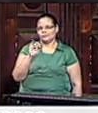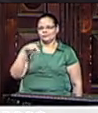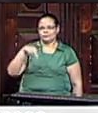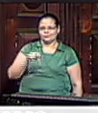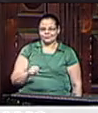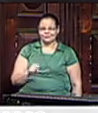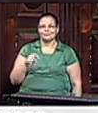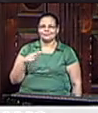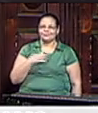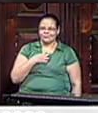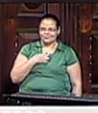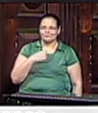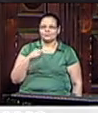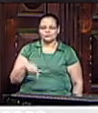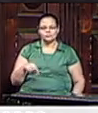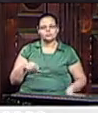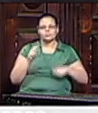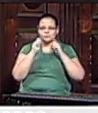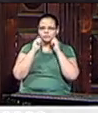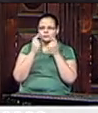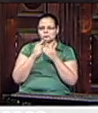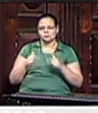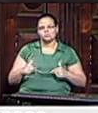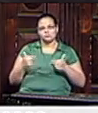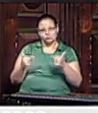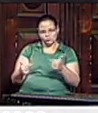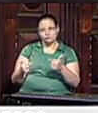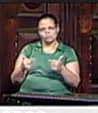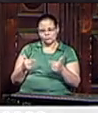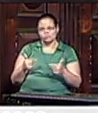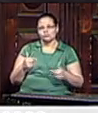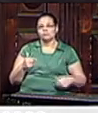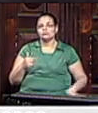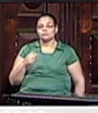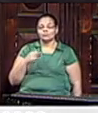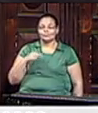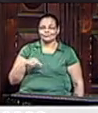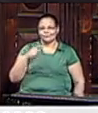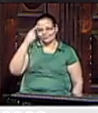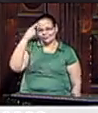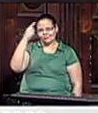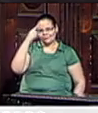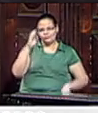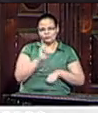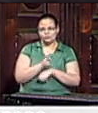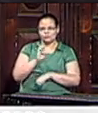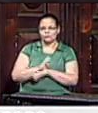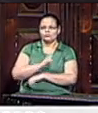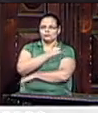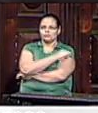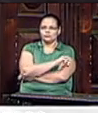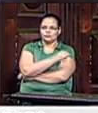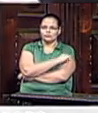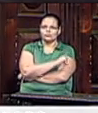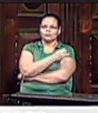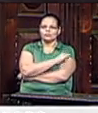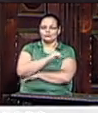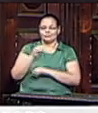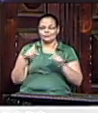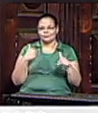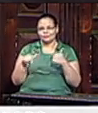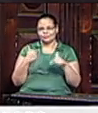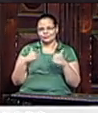que tomar iniciativas mesmo. É bom lembrar que o estado do Rio de Janeiro é o estado onde o desemprego